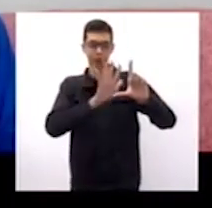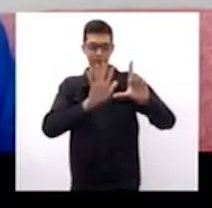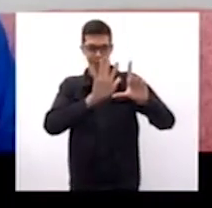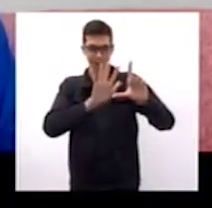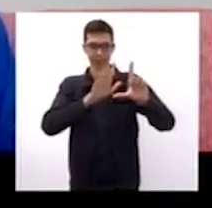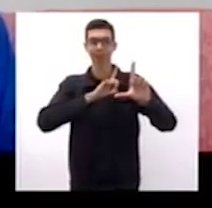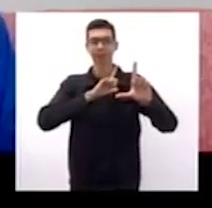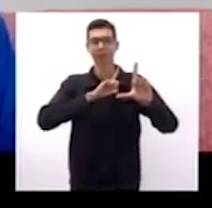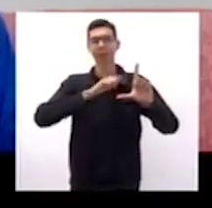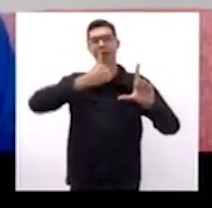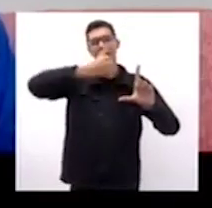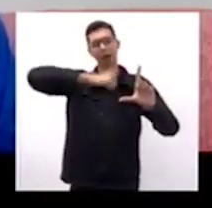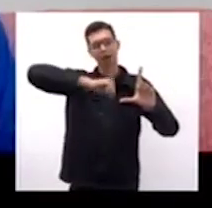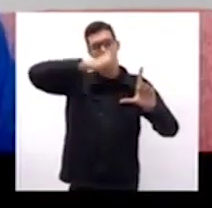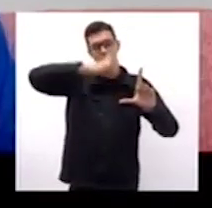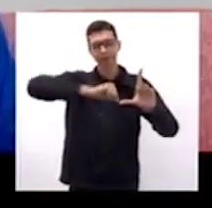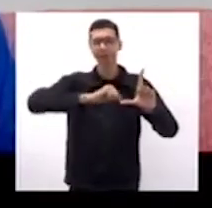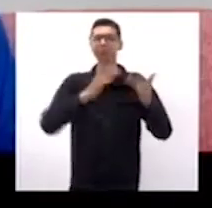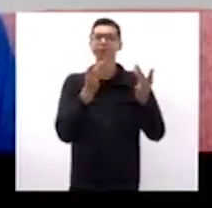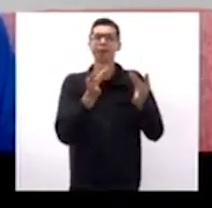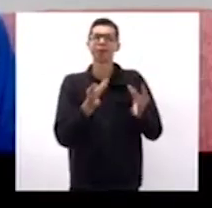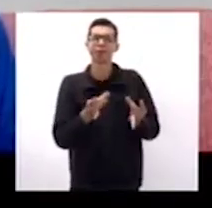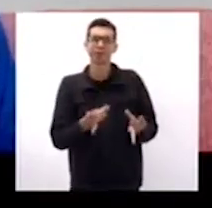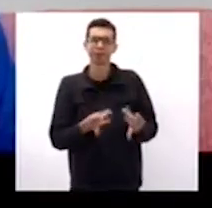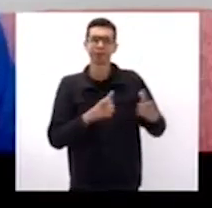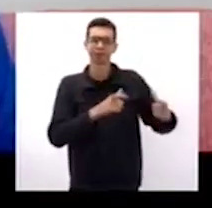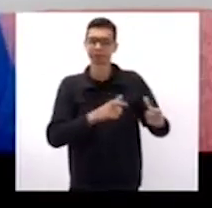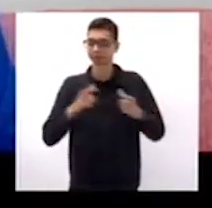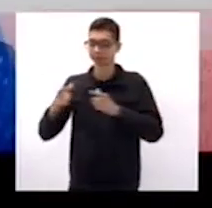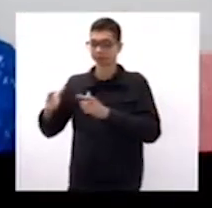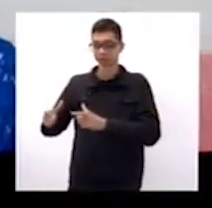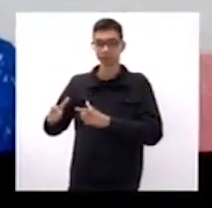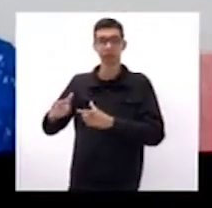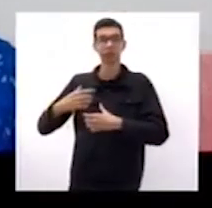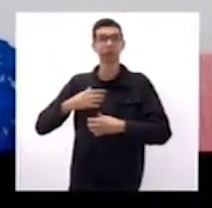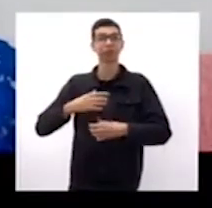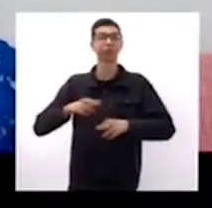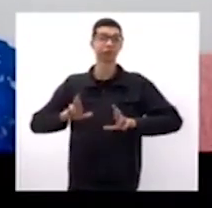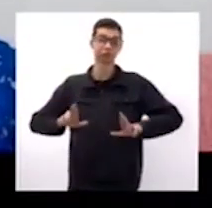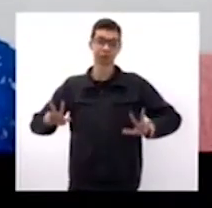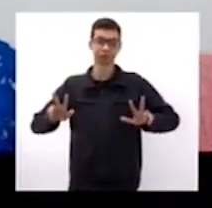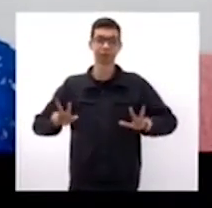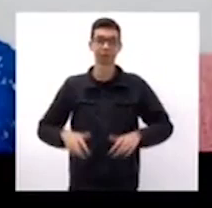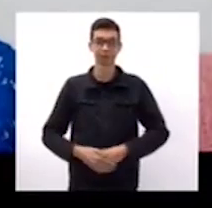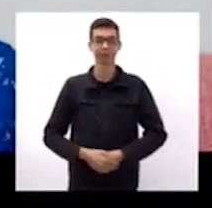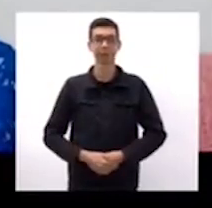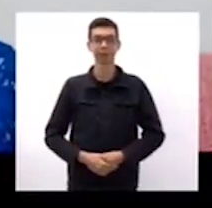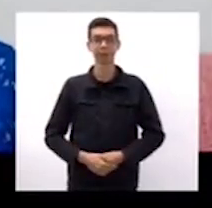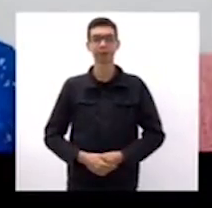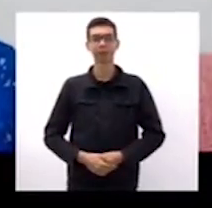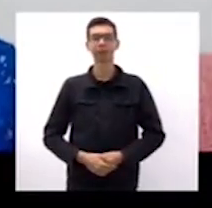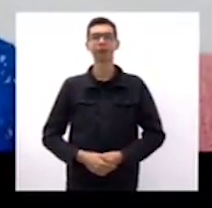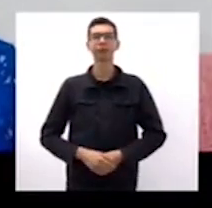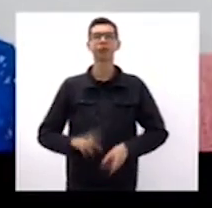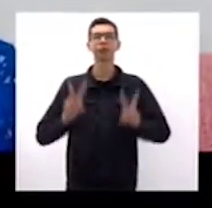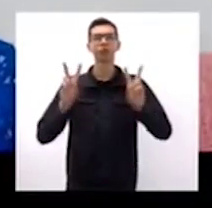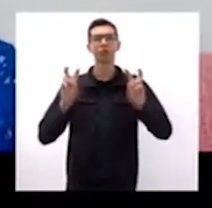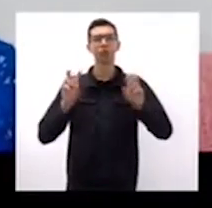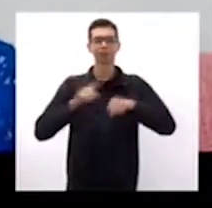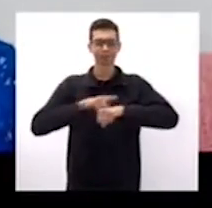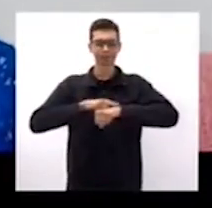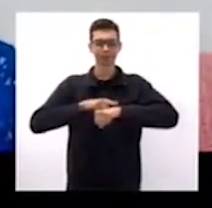etc. Então, cada ambiente tem sim a sua função. Na dimensão temporal,